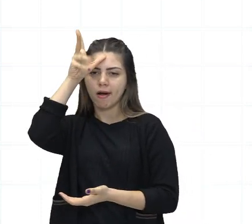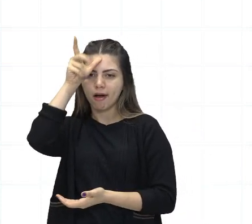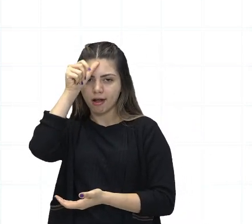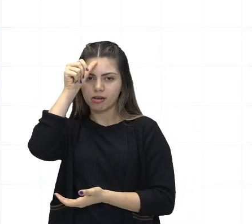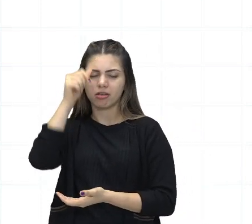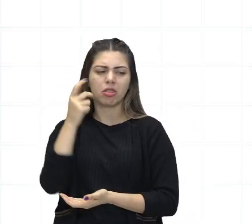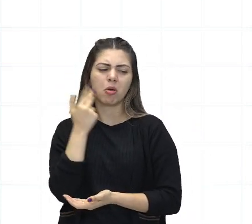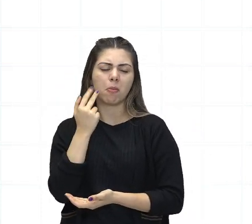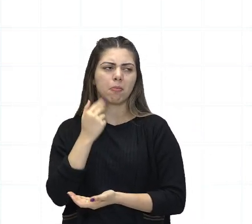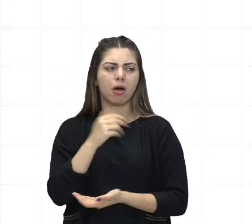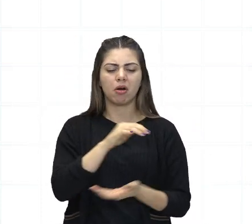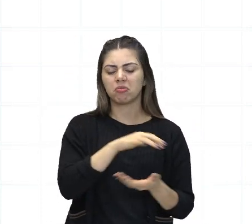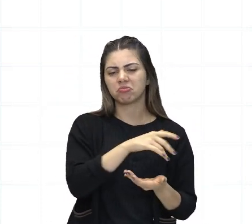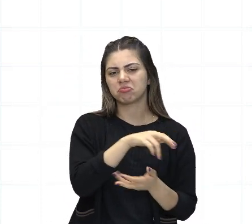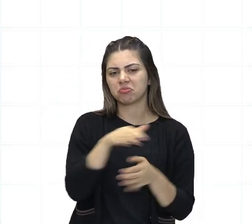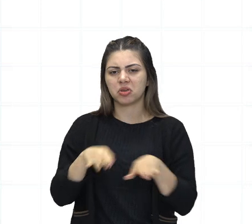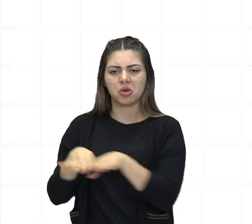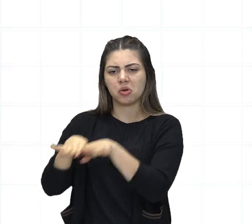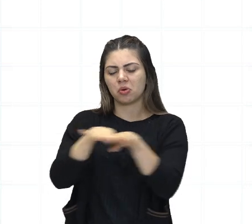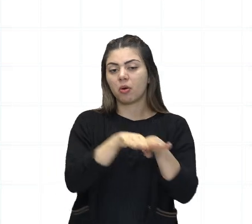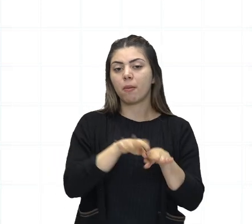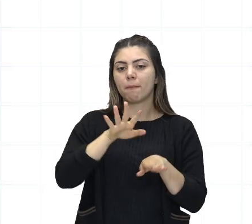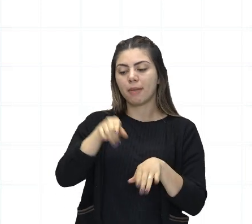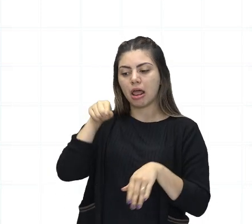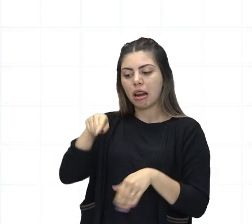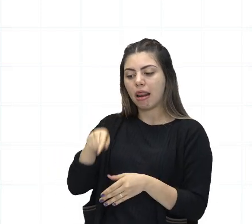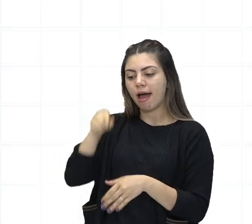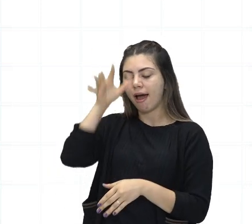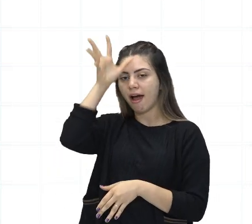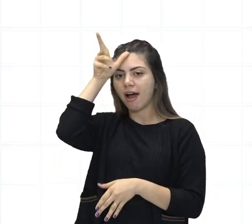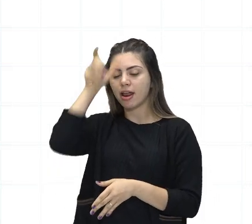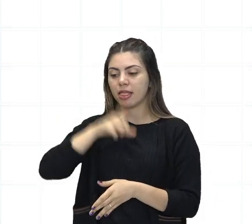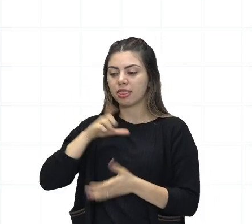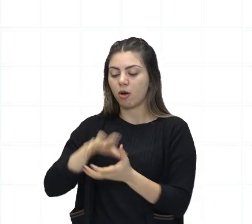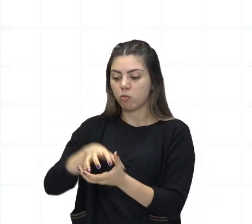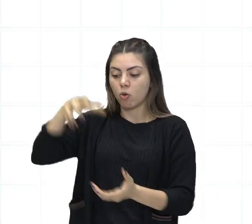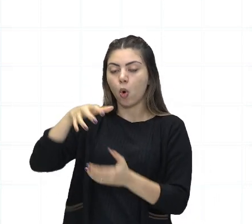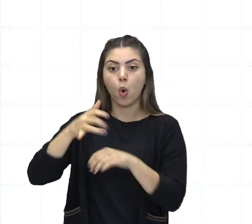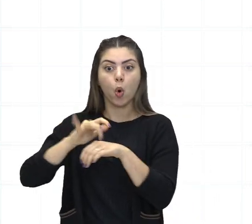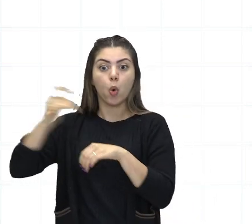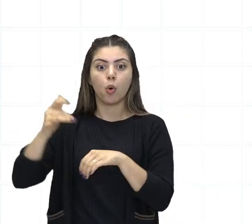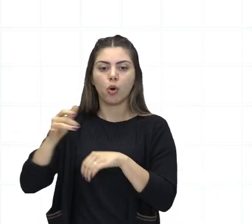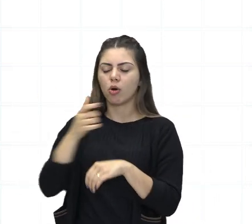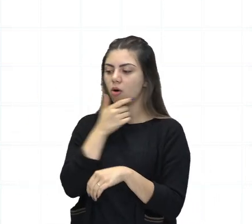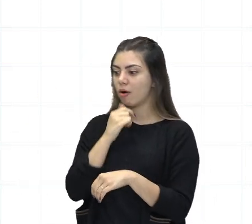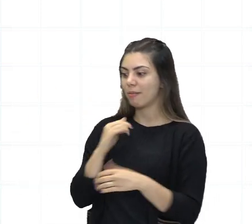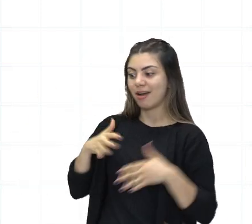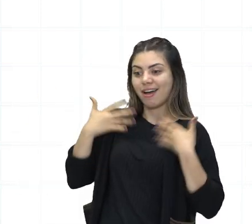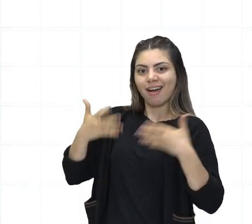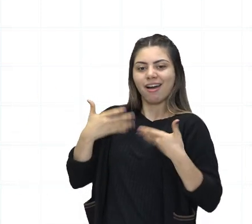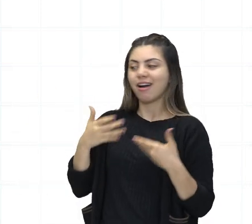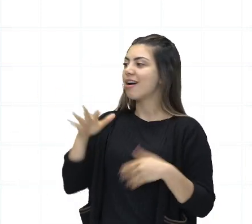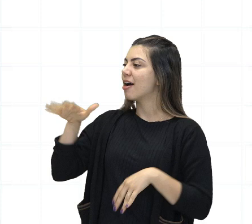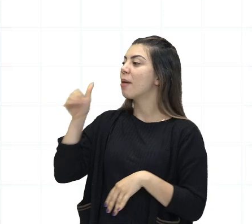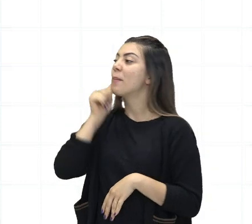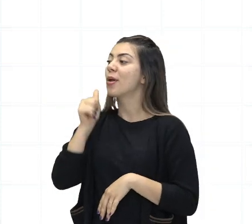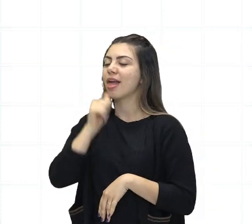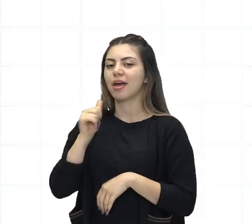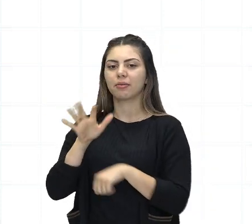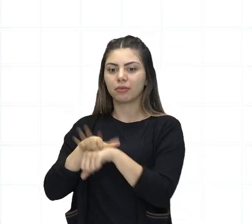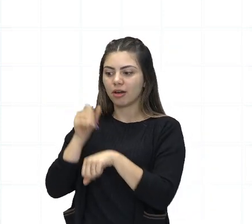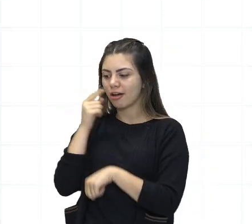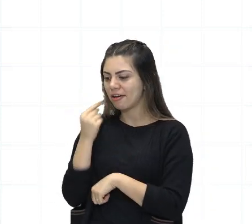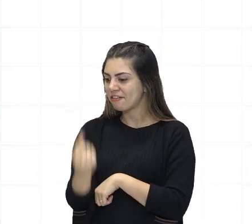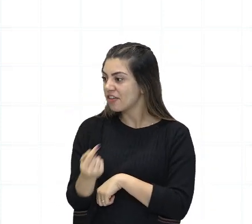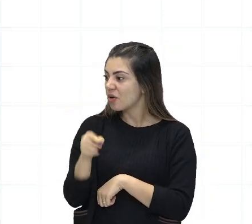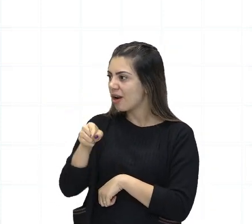as outras. Um dia a galinha botou um ovo de ouro. O homem ficou contente, chamou a mulher. Olha o